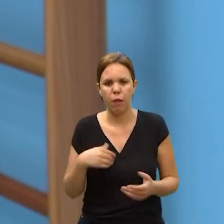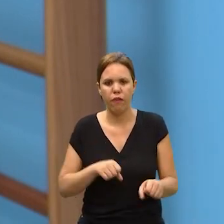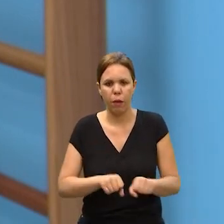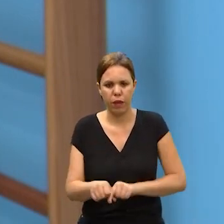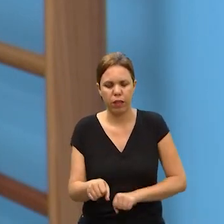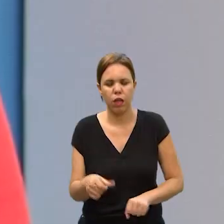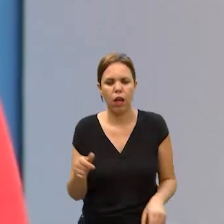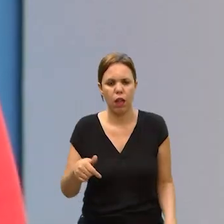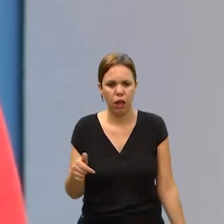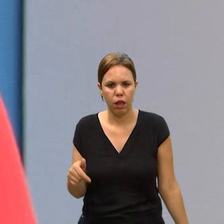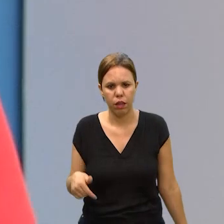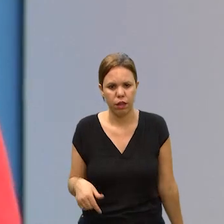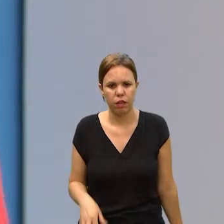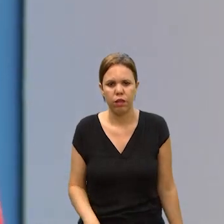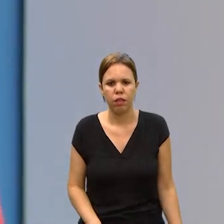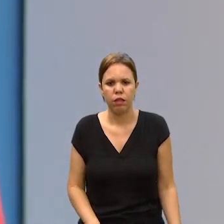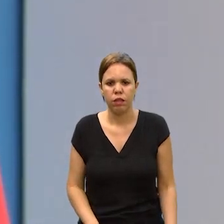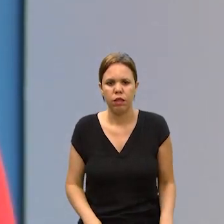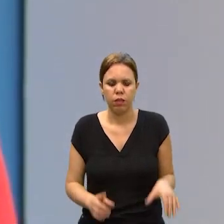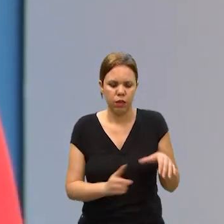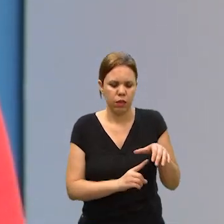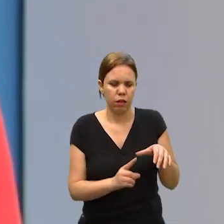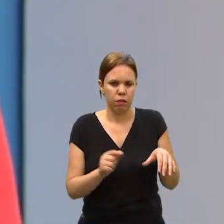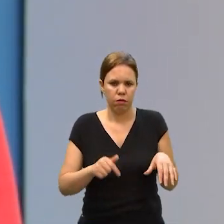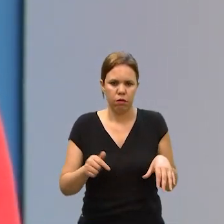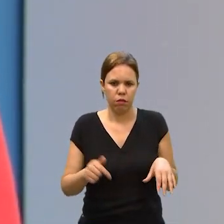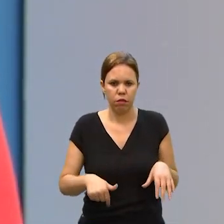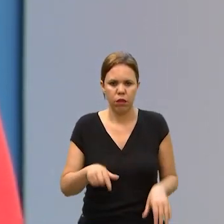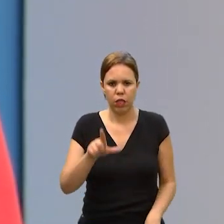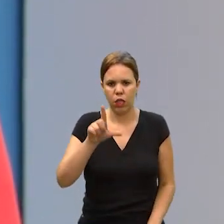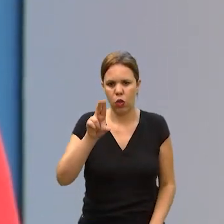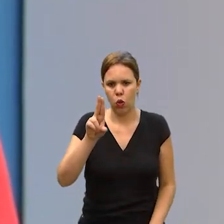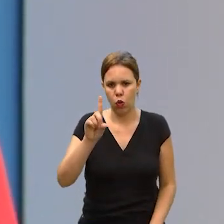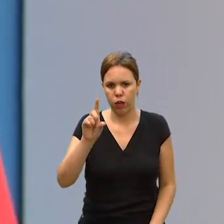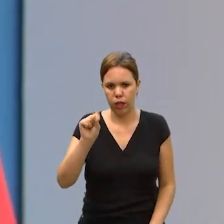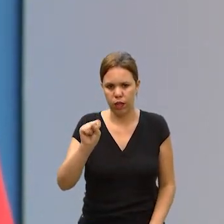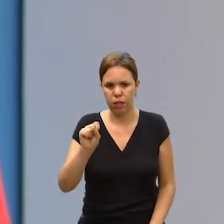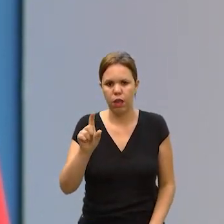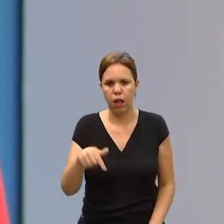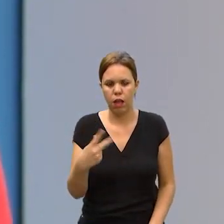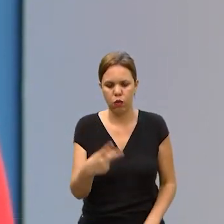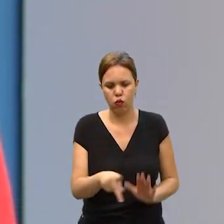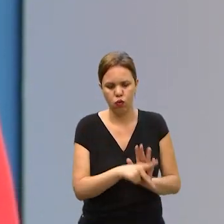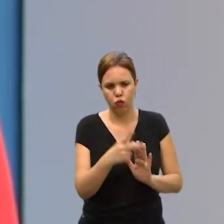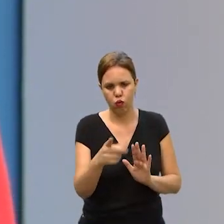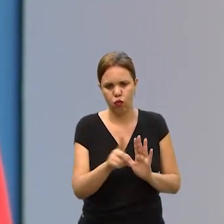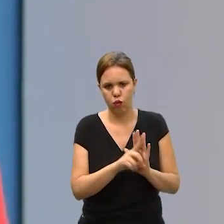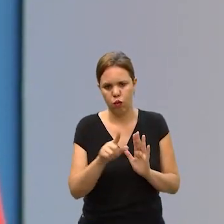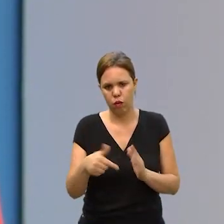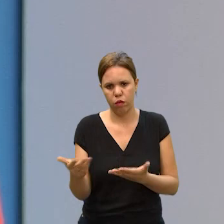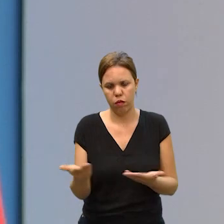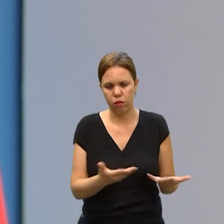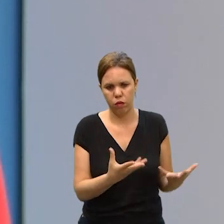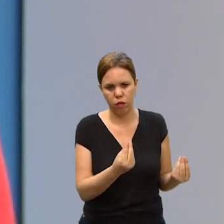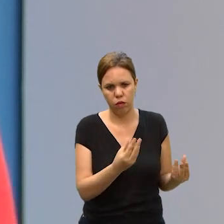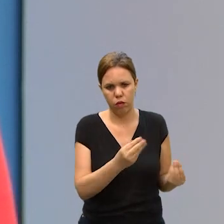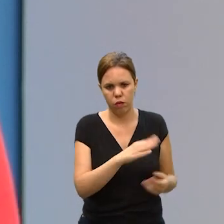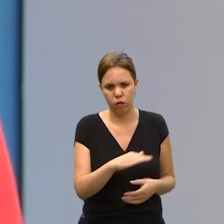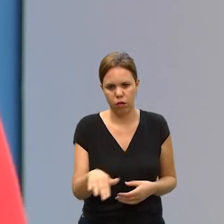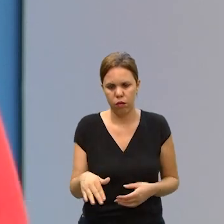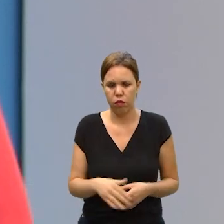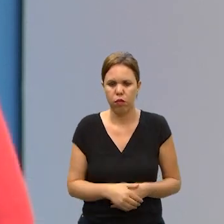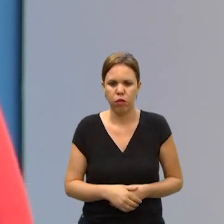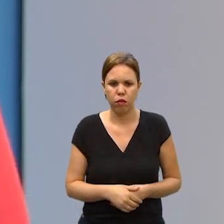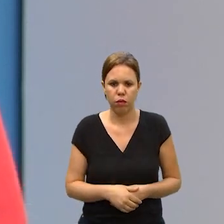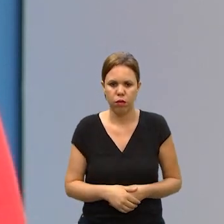anos, isso é minha formação. E aqui essa clínica, a Clínica Ludens é a sua clínica, e aqui você recebe